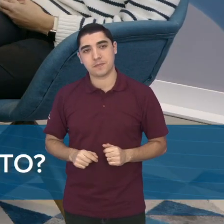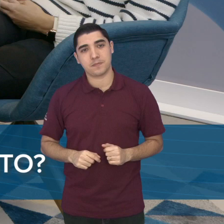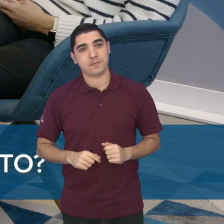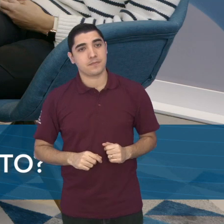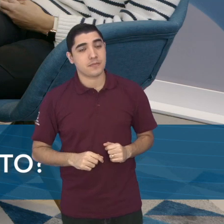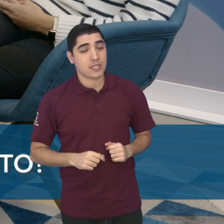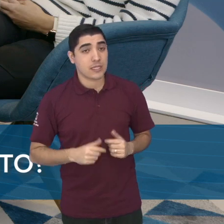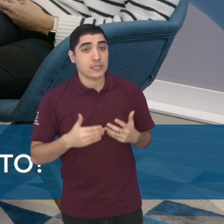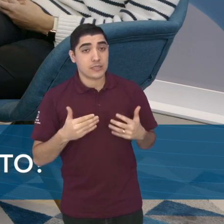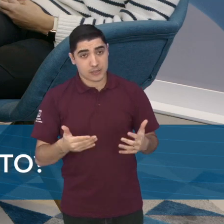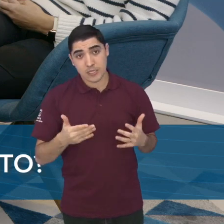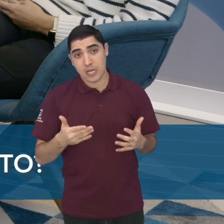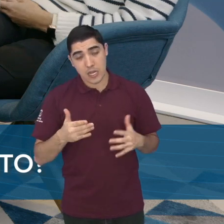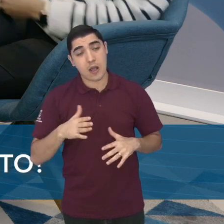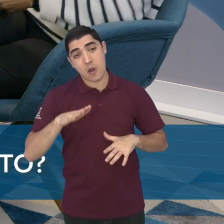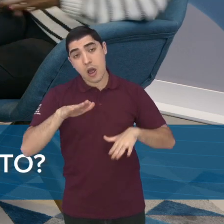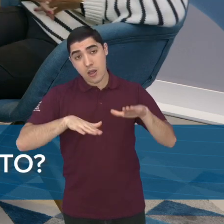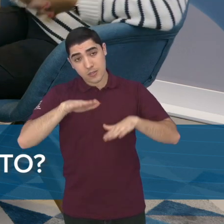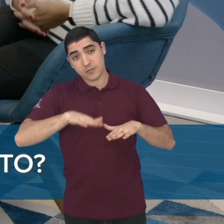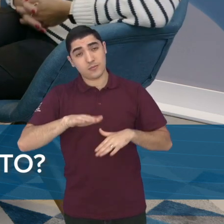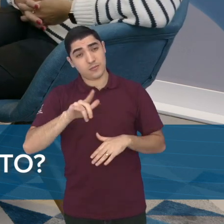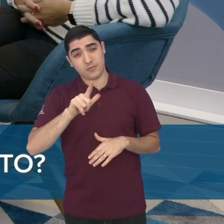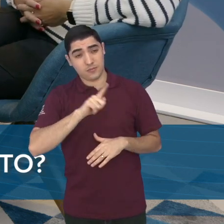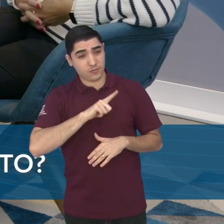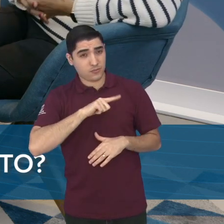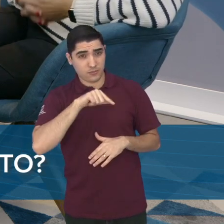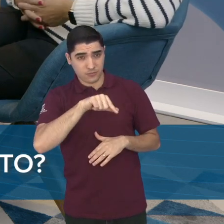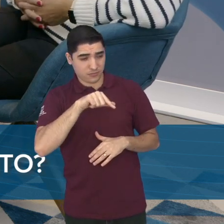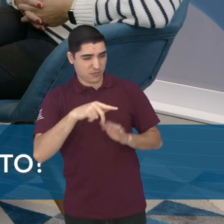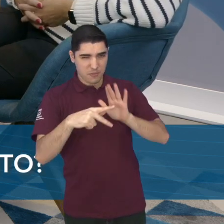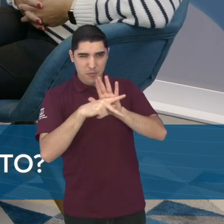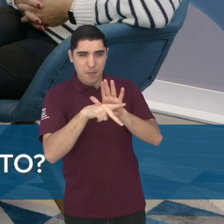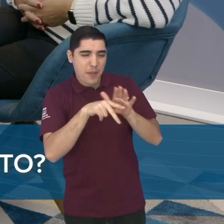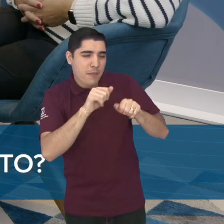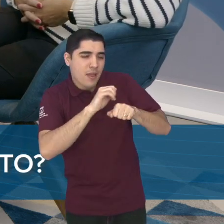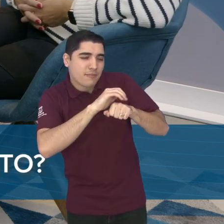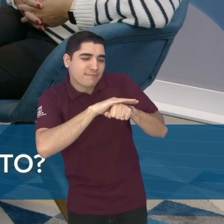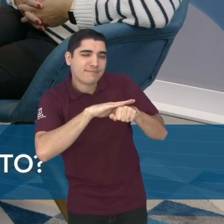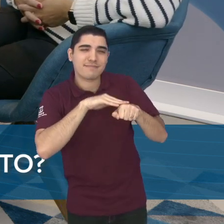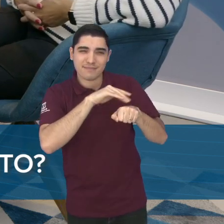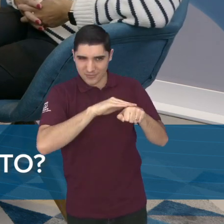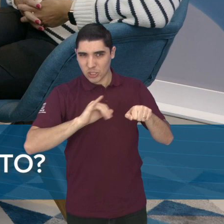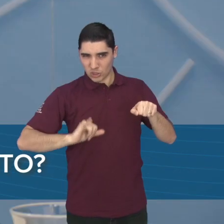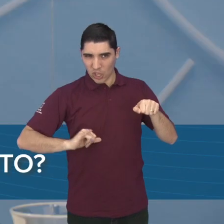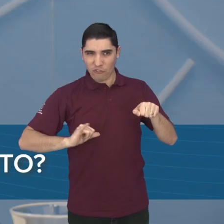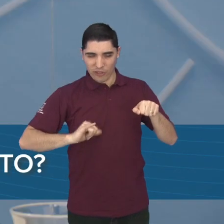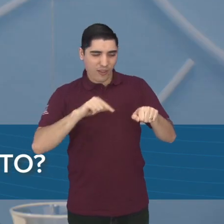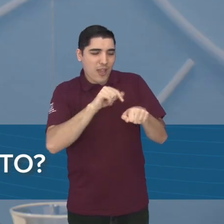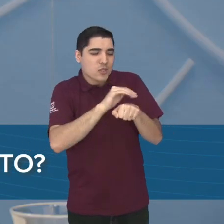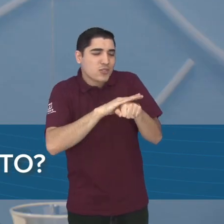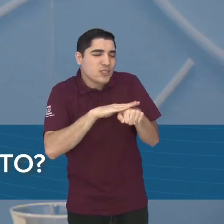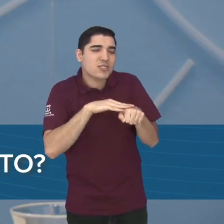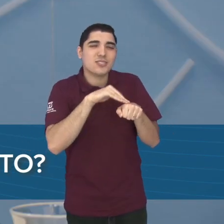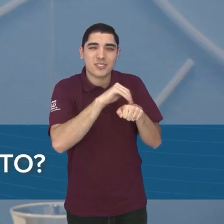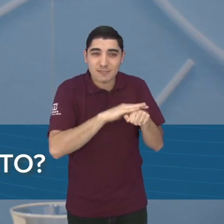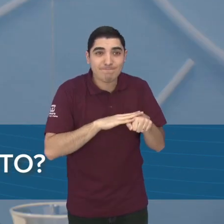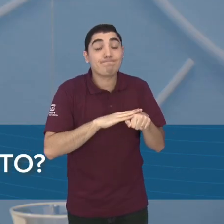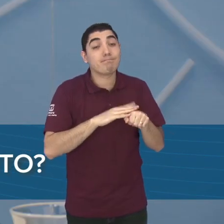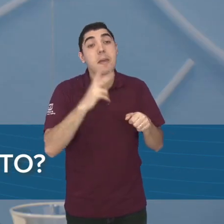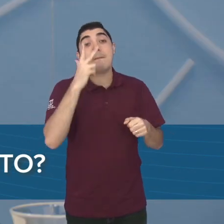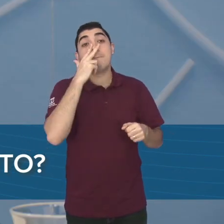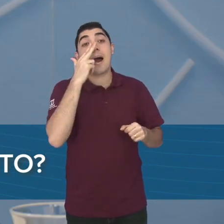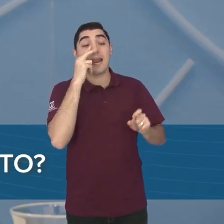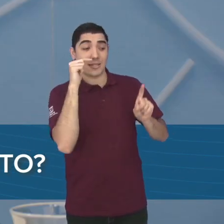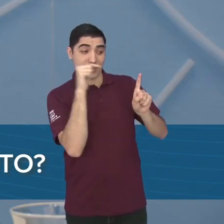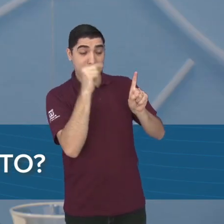talvez essa ideia de trazer para a romantização é justamente uma falta, né? Que talvez